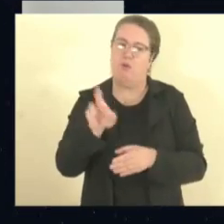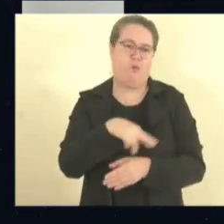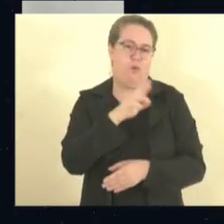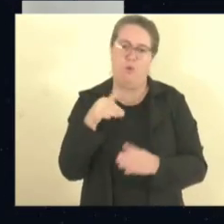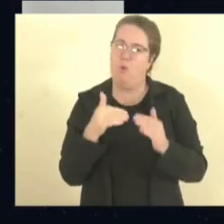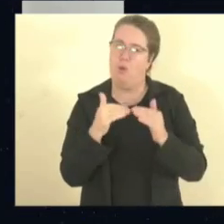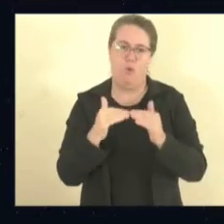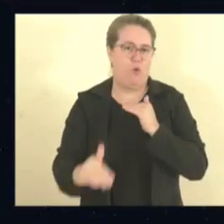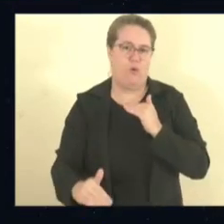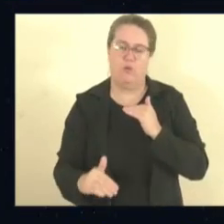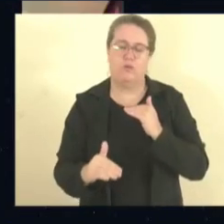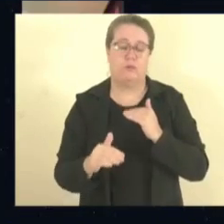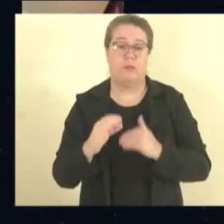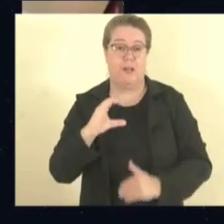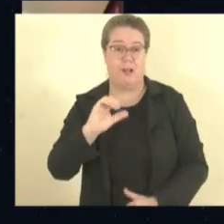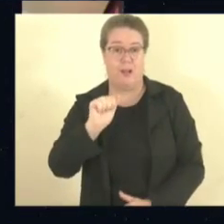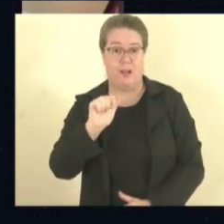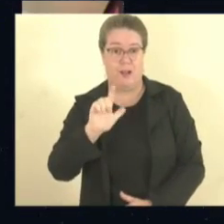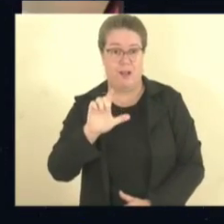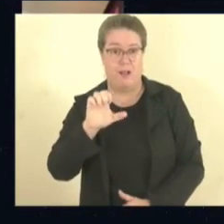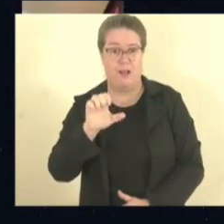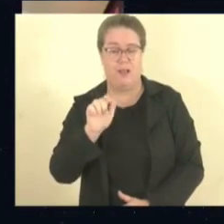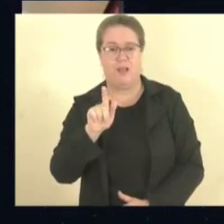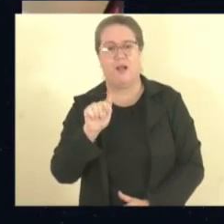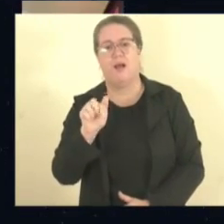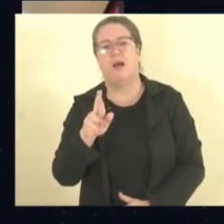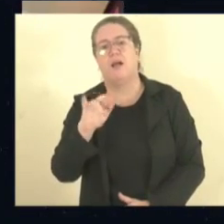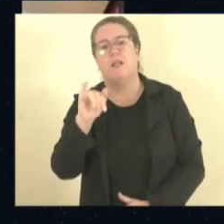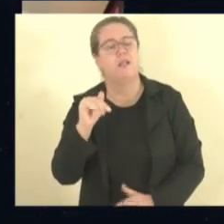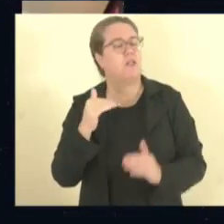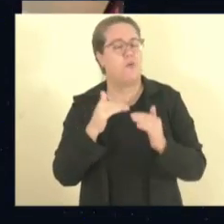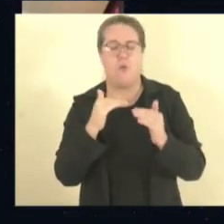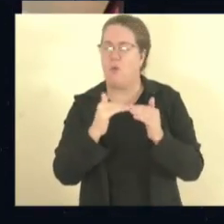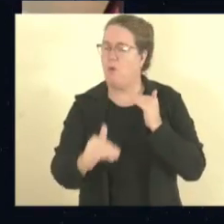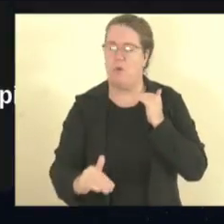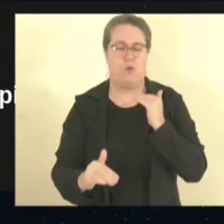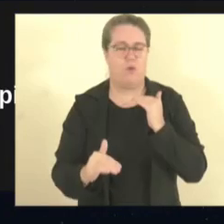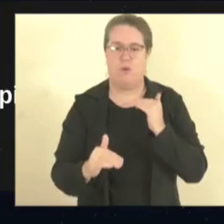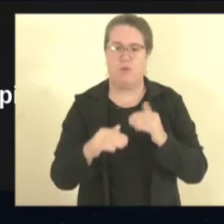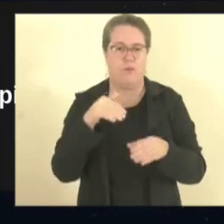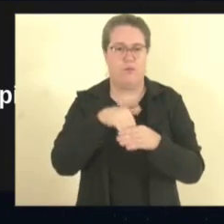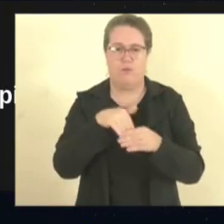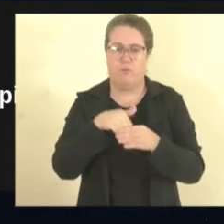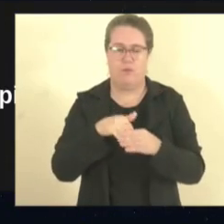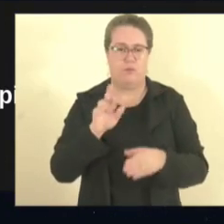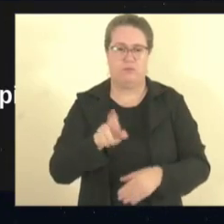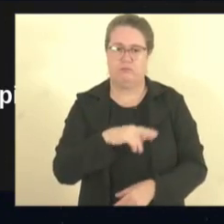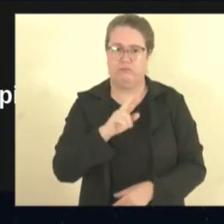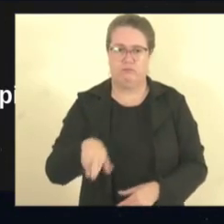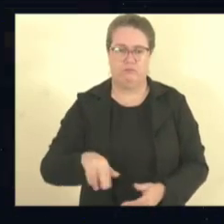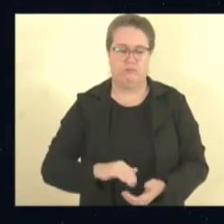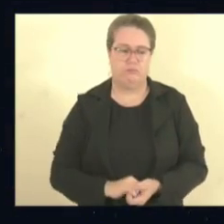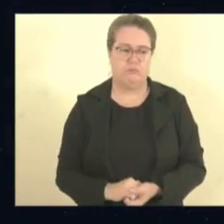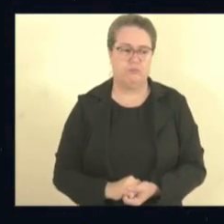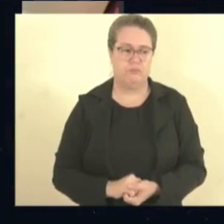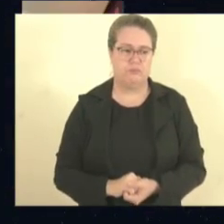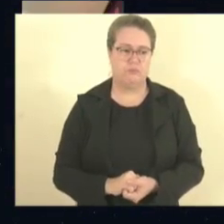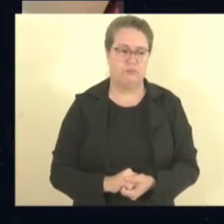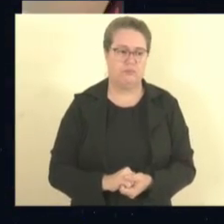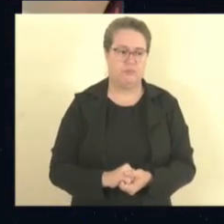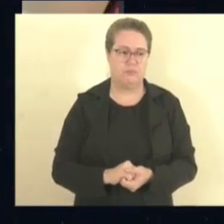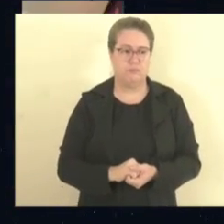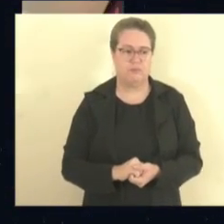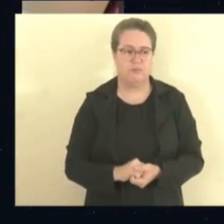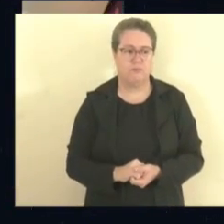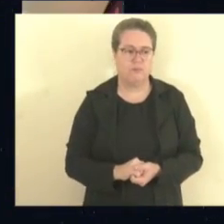Excelência. Calegari também, presidente, pela ordem. Também está registrado o voto contrário de Vossa Excelência, Calegari. Ô, presidente,